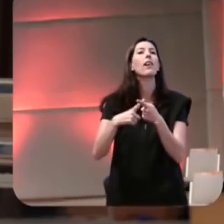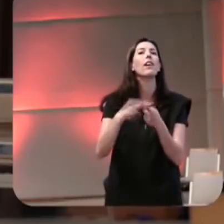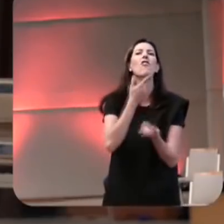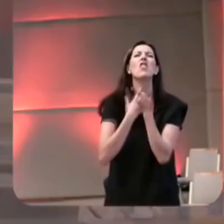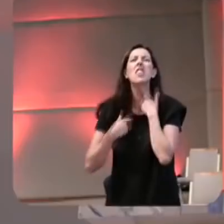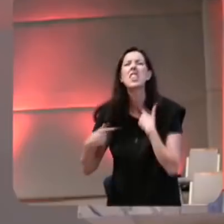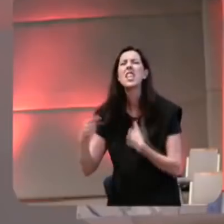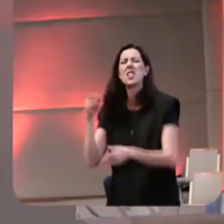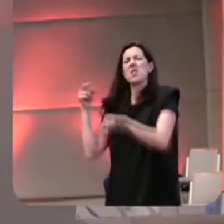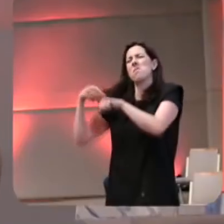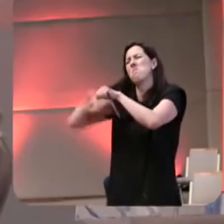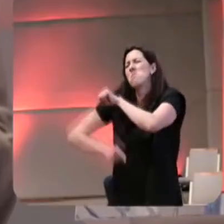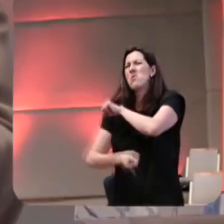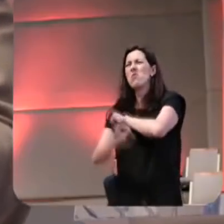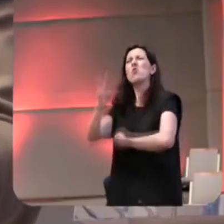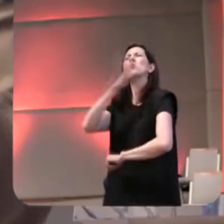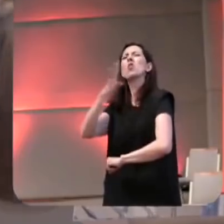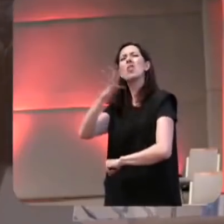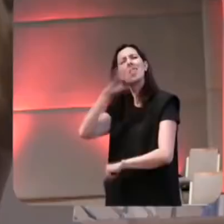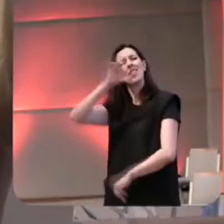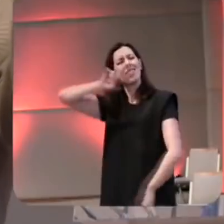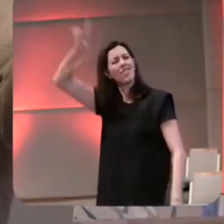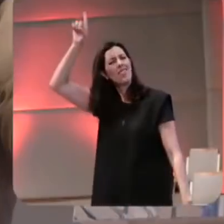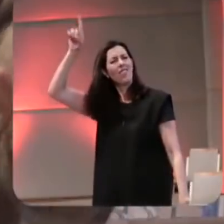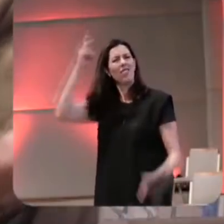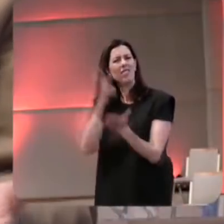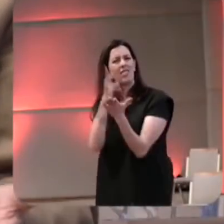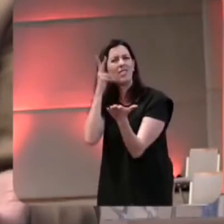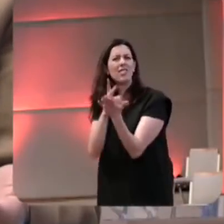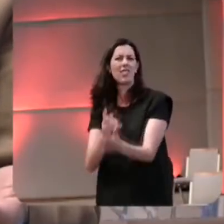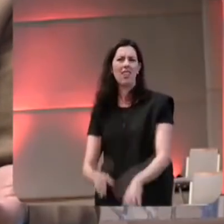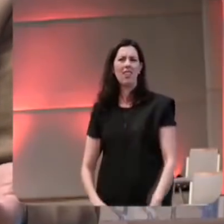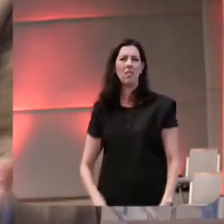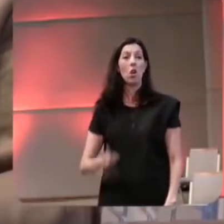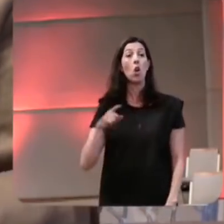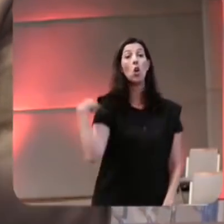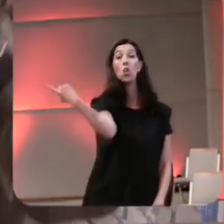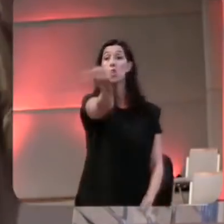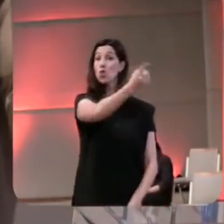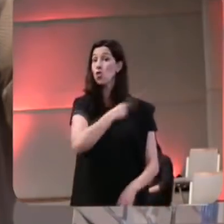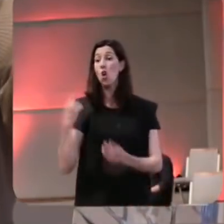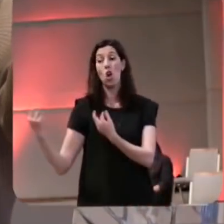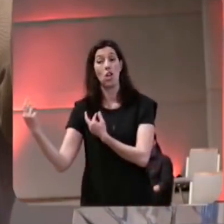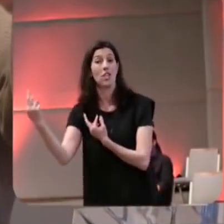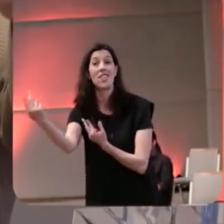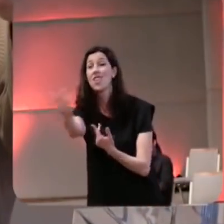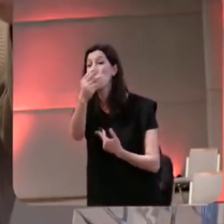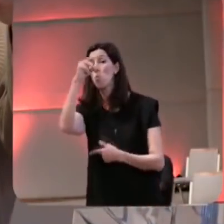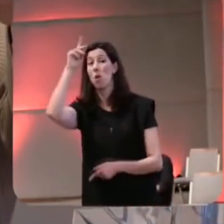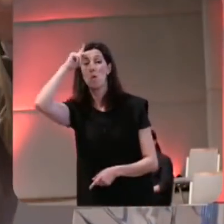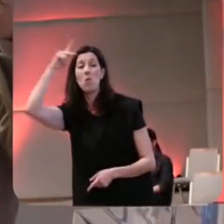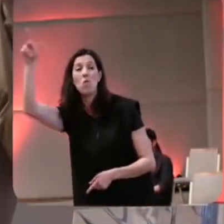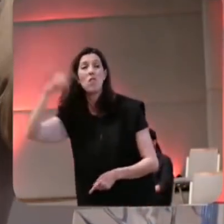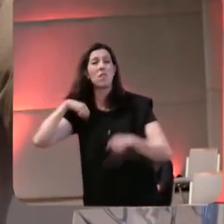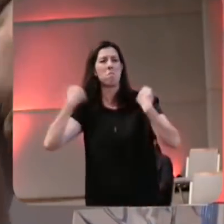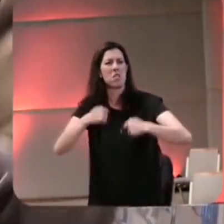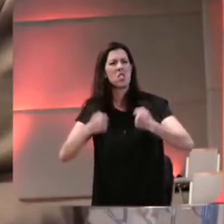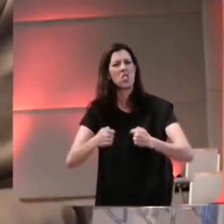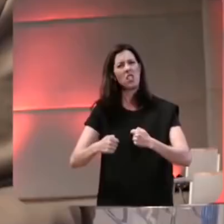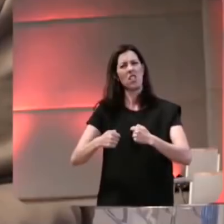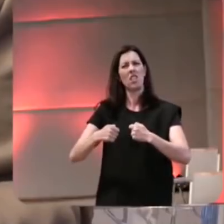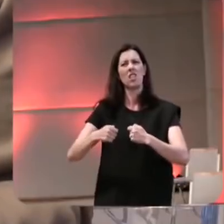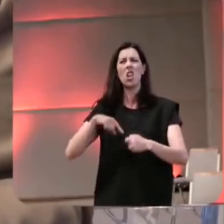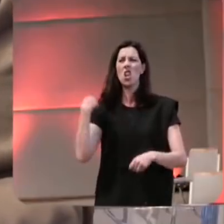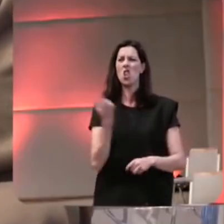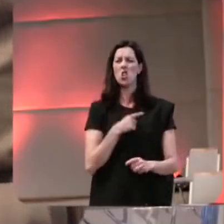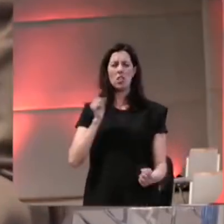de fazer a obra de Deus no poder do Espírito Santo de Deus, de enfrentar as batalhas em nome